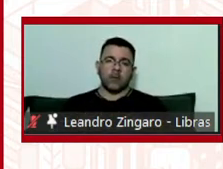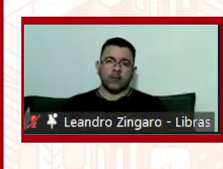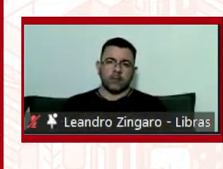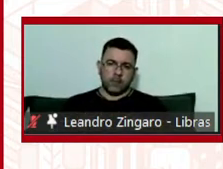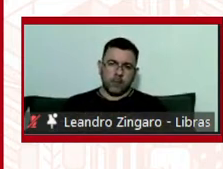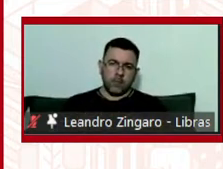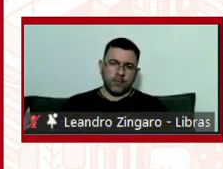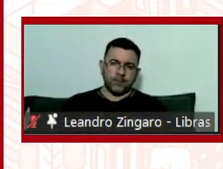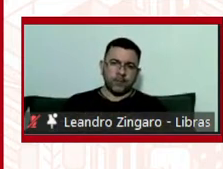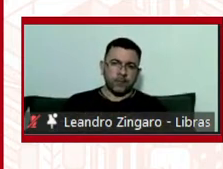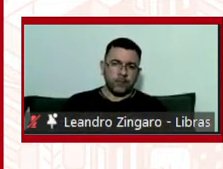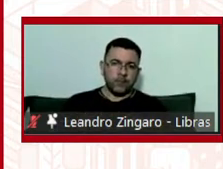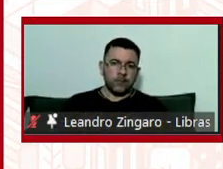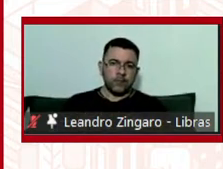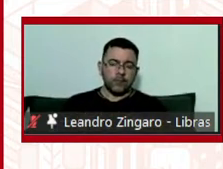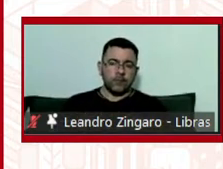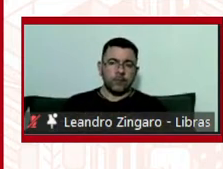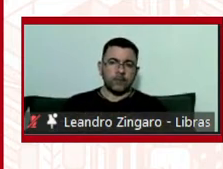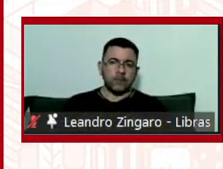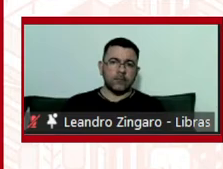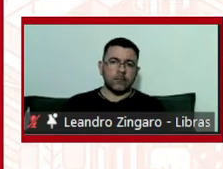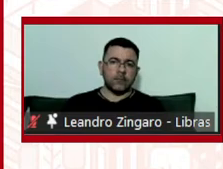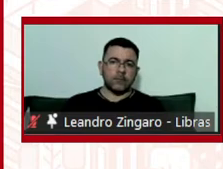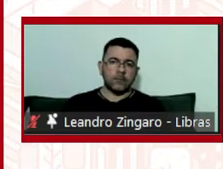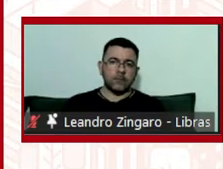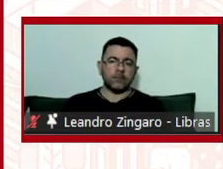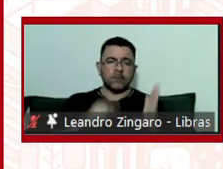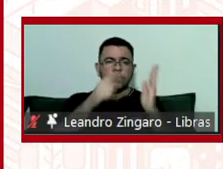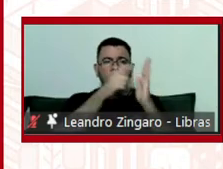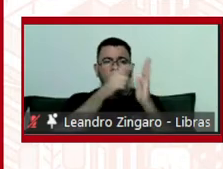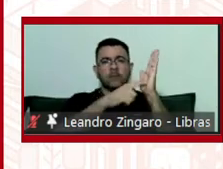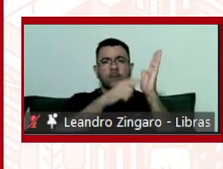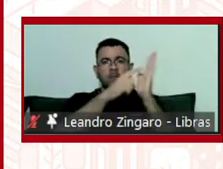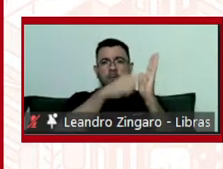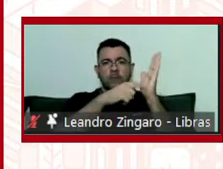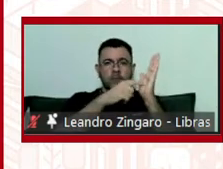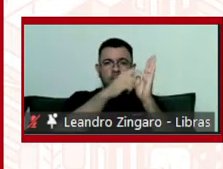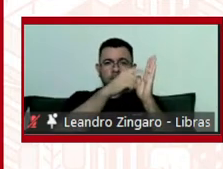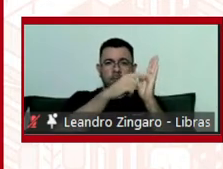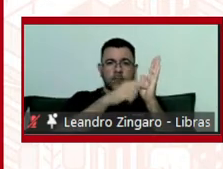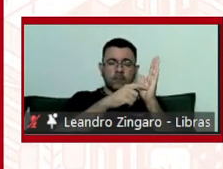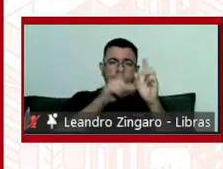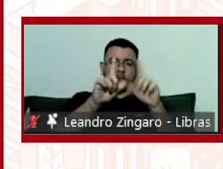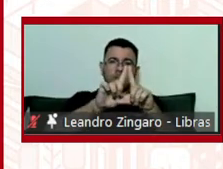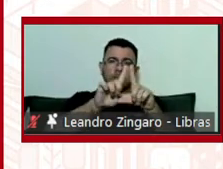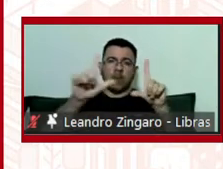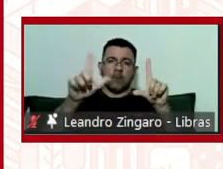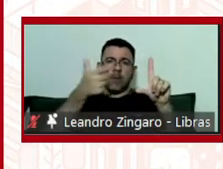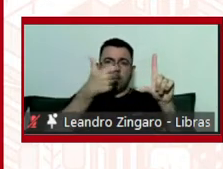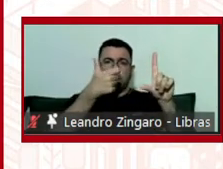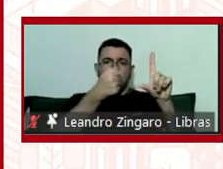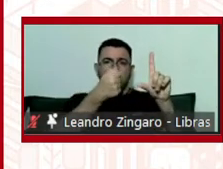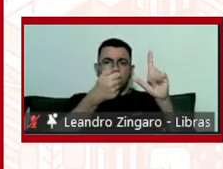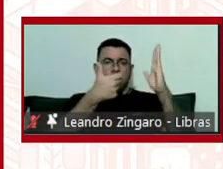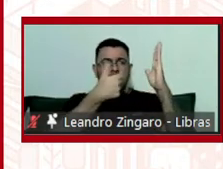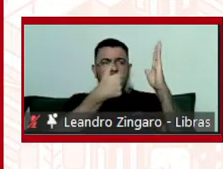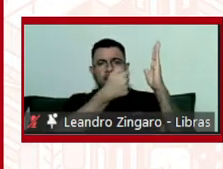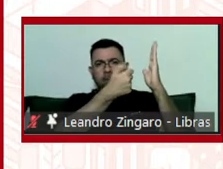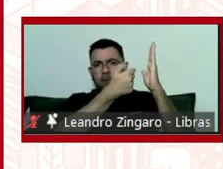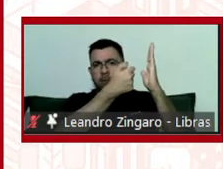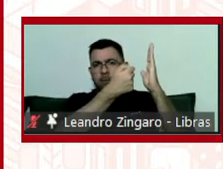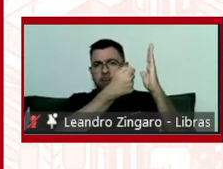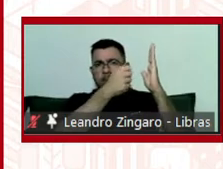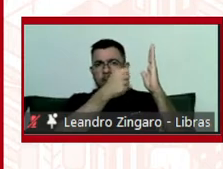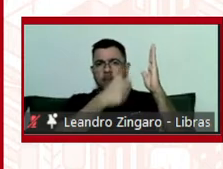WhatsApp quem tiver com celular eu vou aqui botar no QR Code aqui ó escaneia esse QR Code aí ó